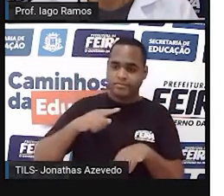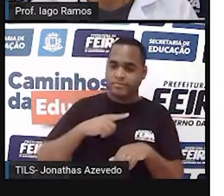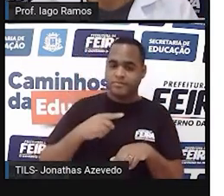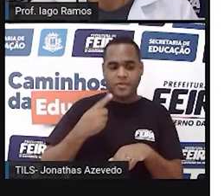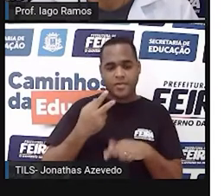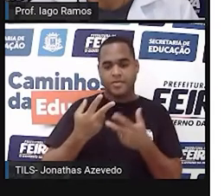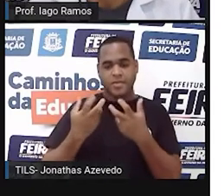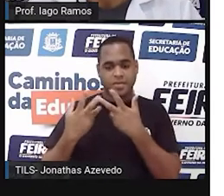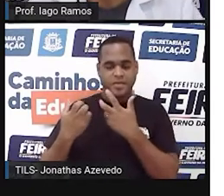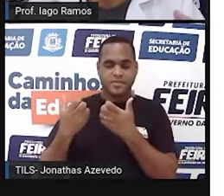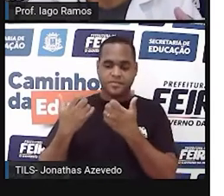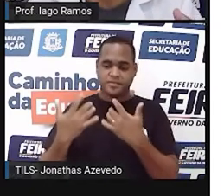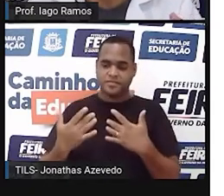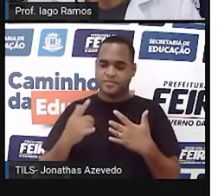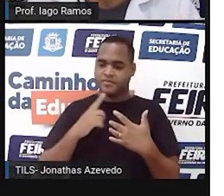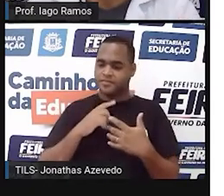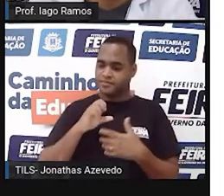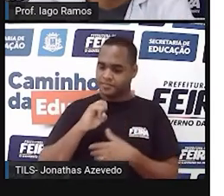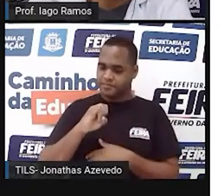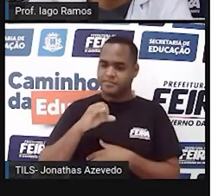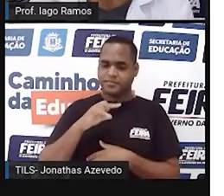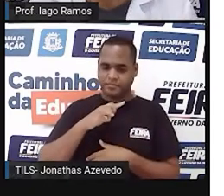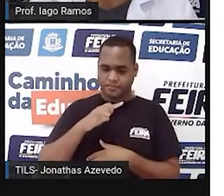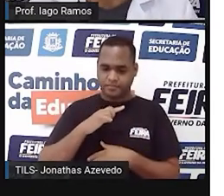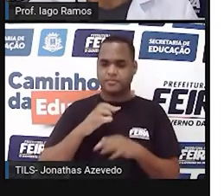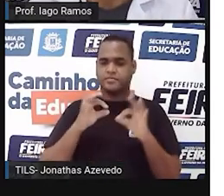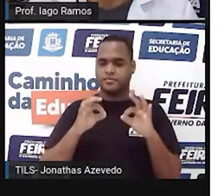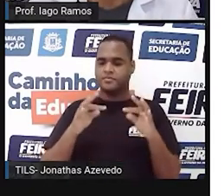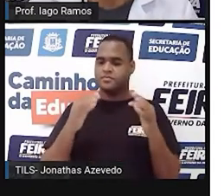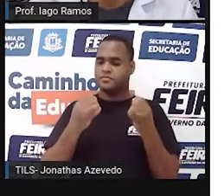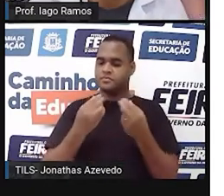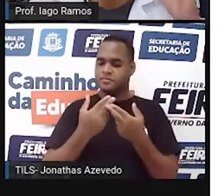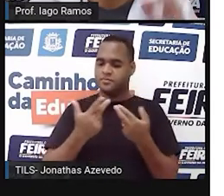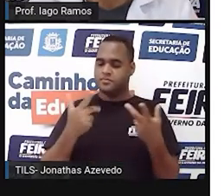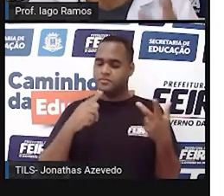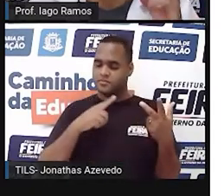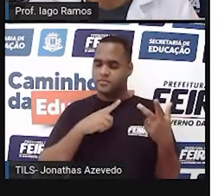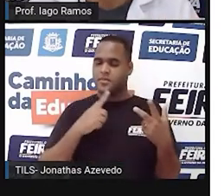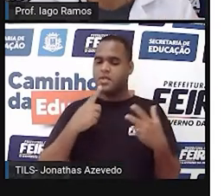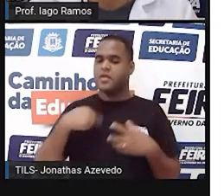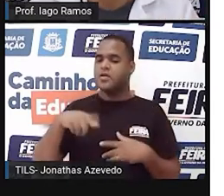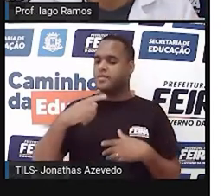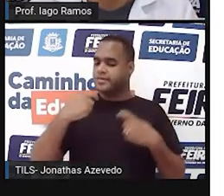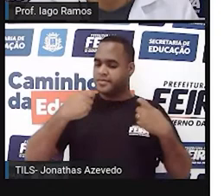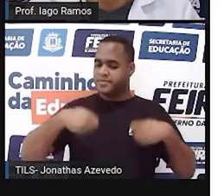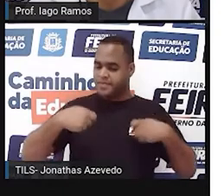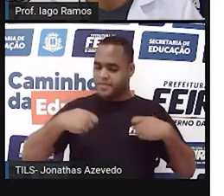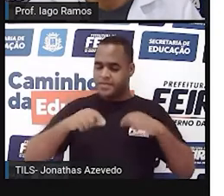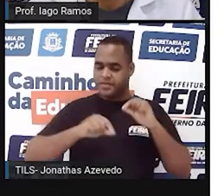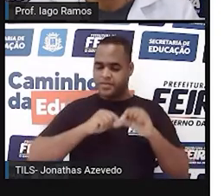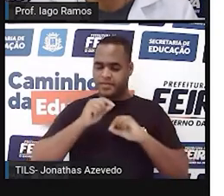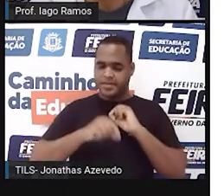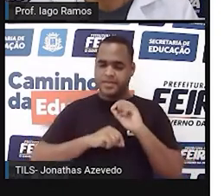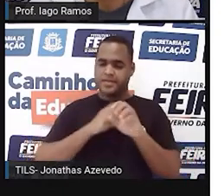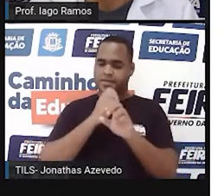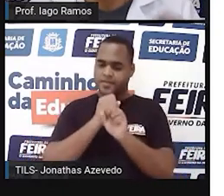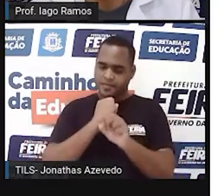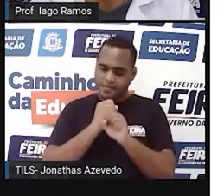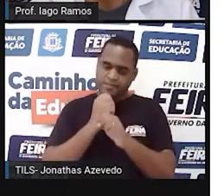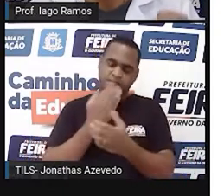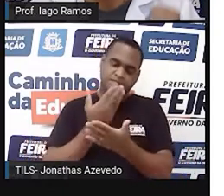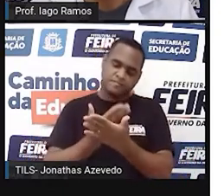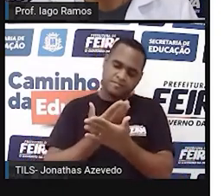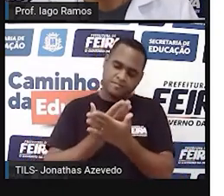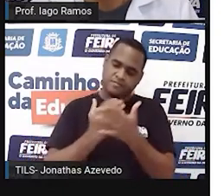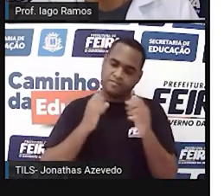tem medida. E se está, né, em toda parte, a gente precisa estudar, sim. E é por